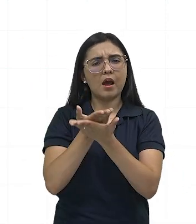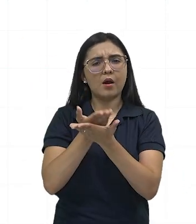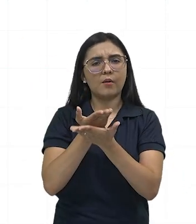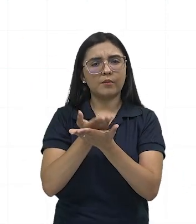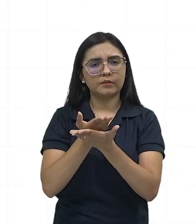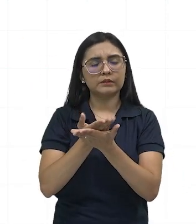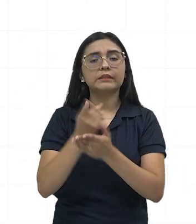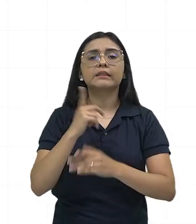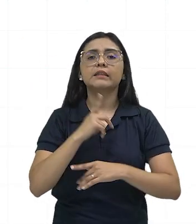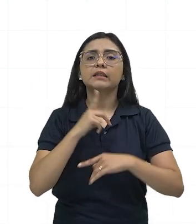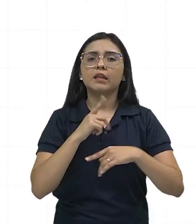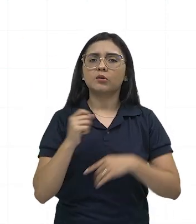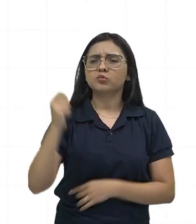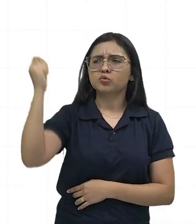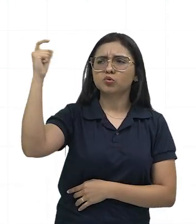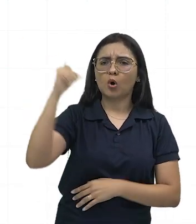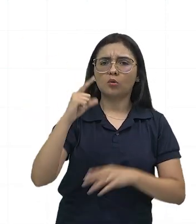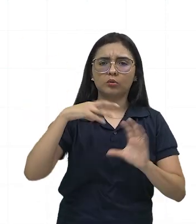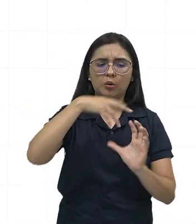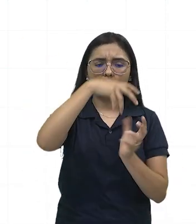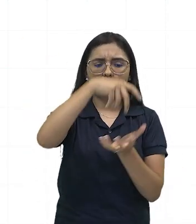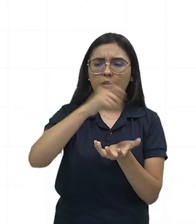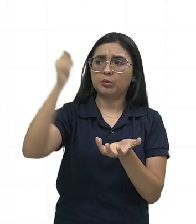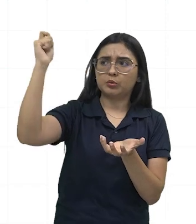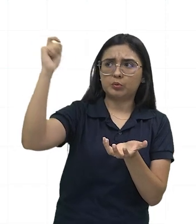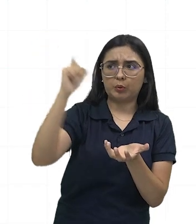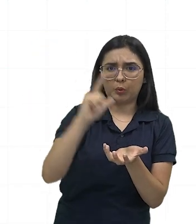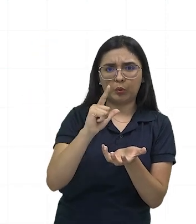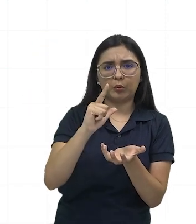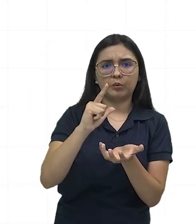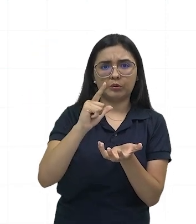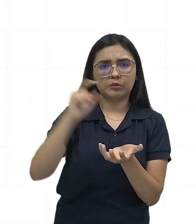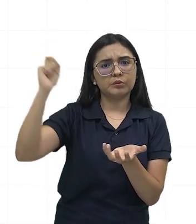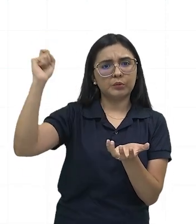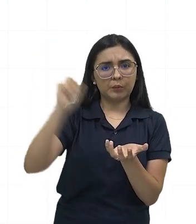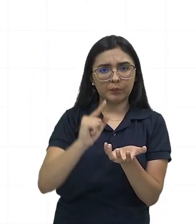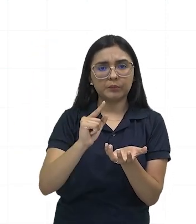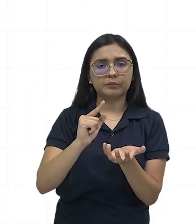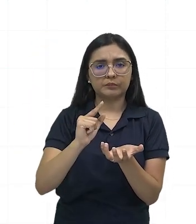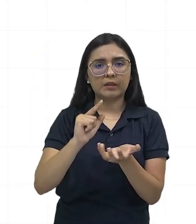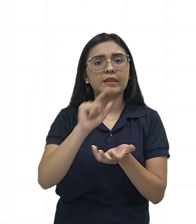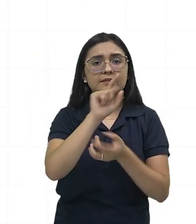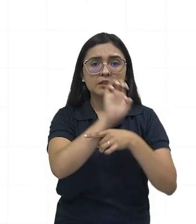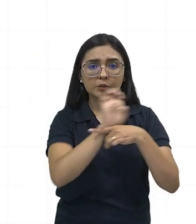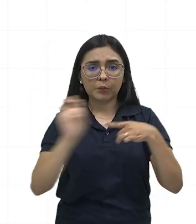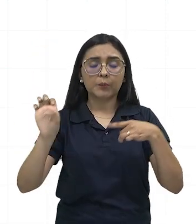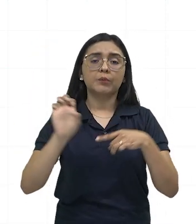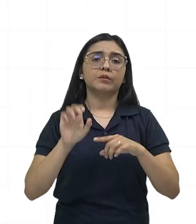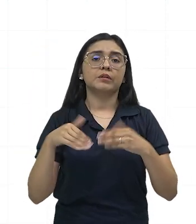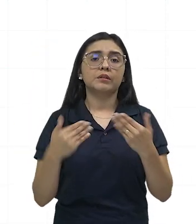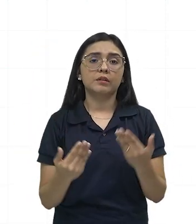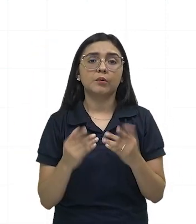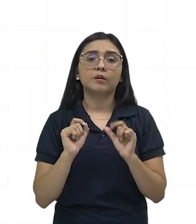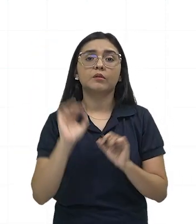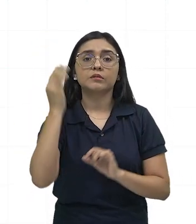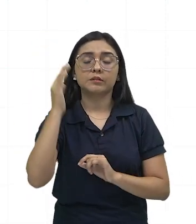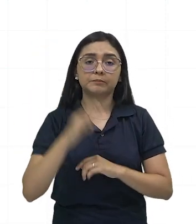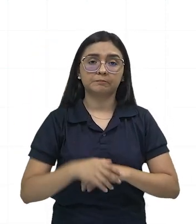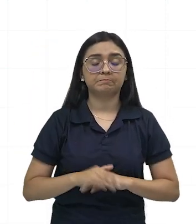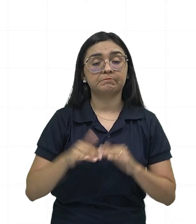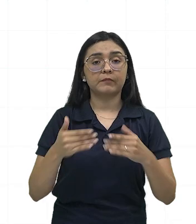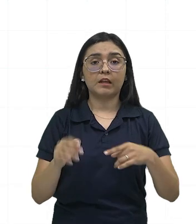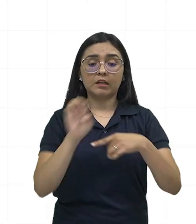aí esses raios solares sendo absorvidos perpendicularmente, o que faz com que seja uma